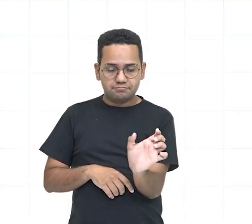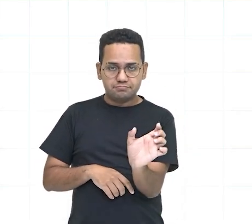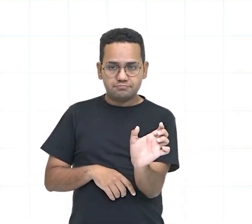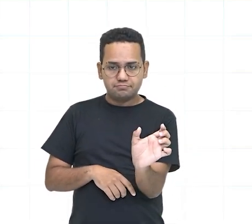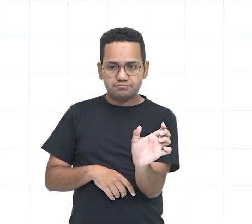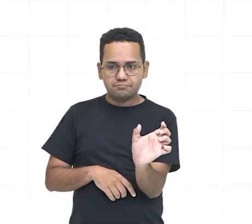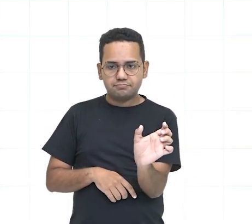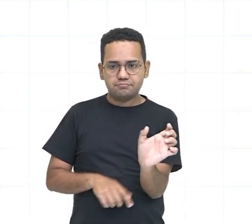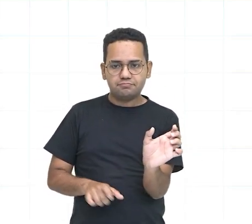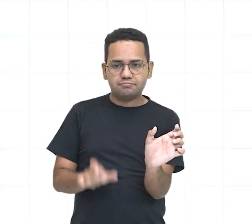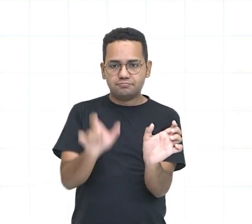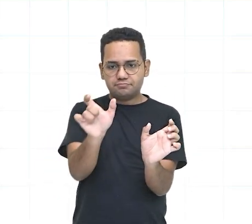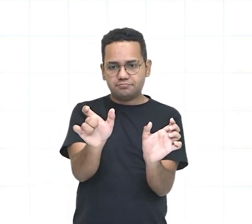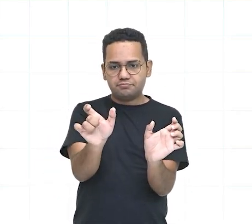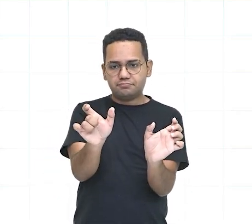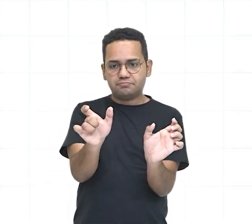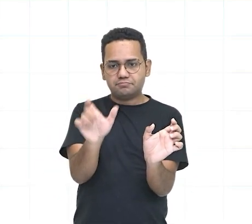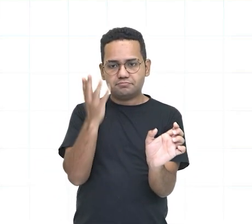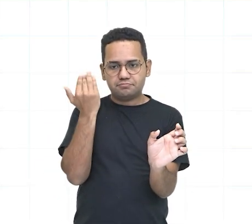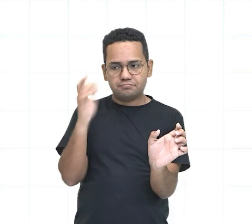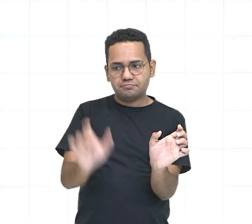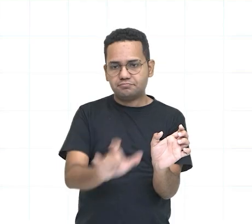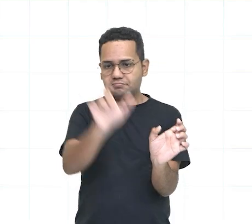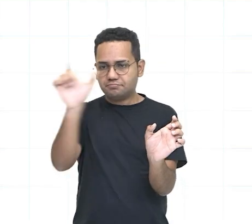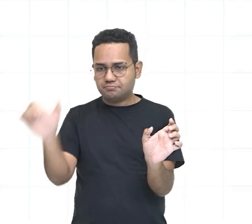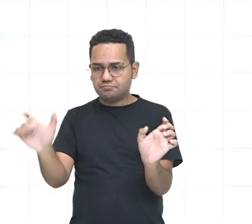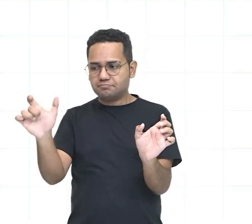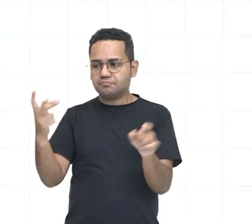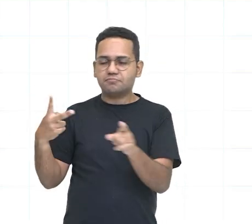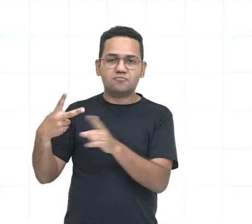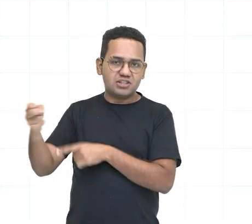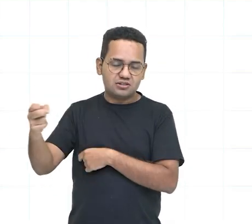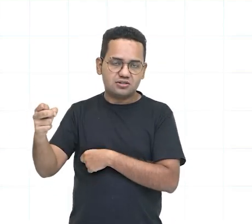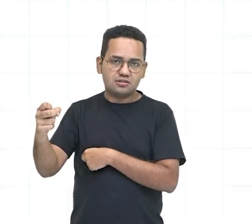o passado é won e significa vencer ou ganhar.